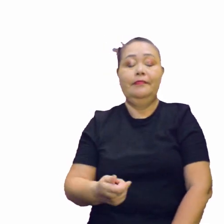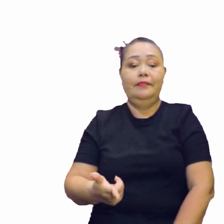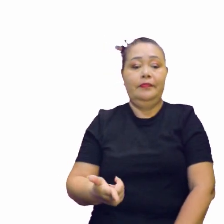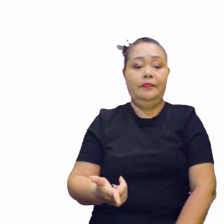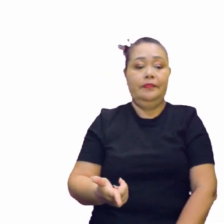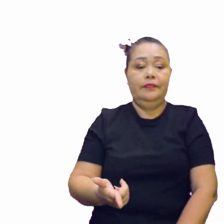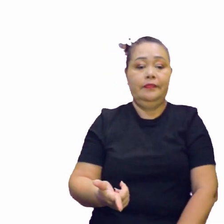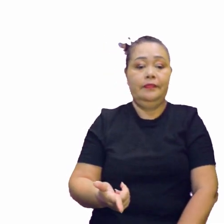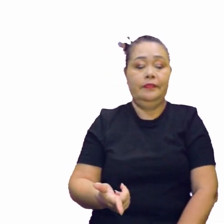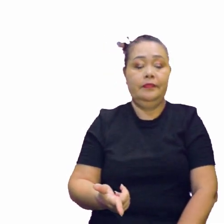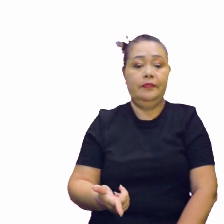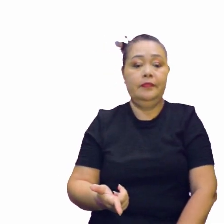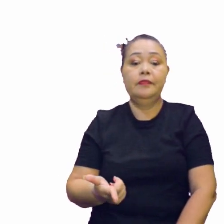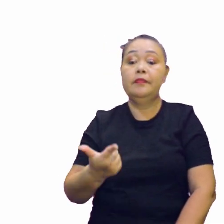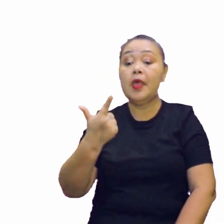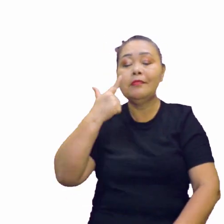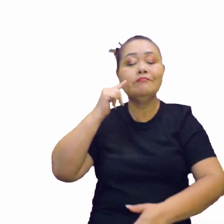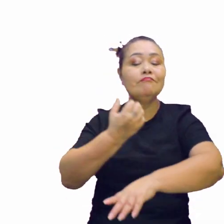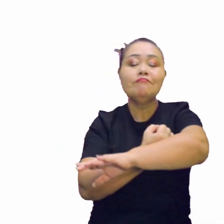é ecologicamente